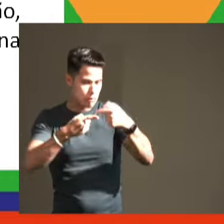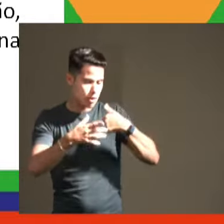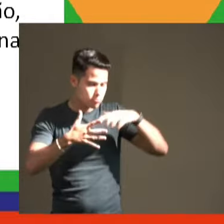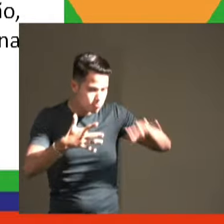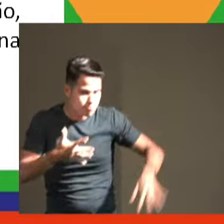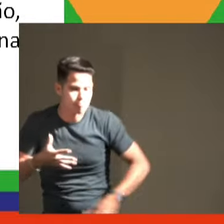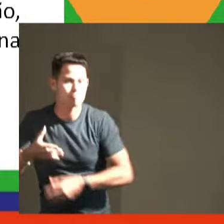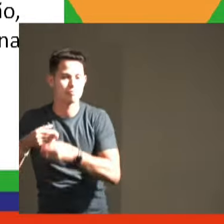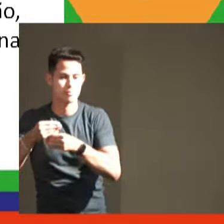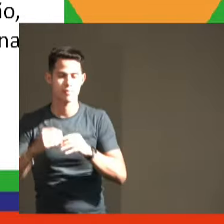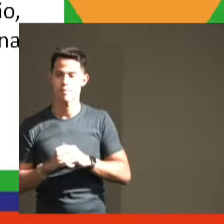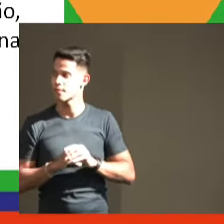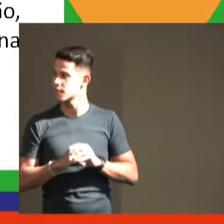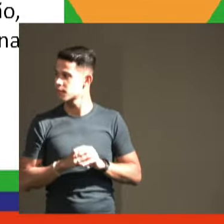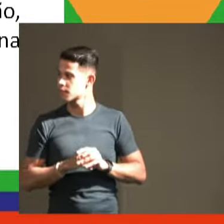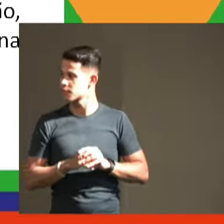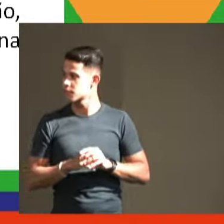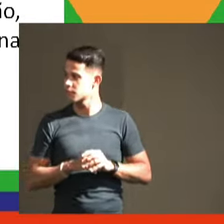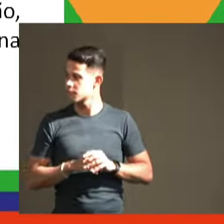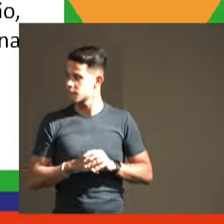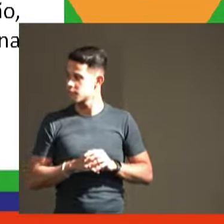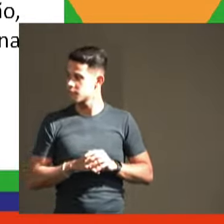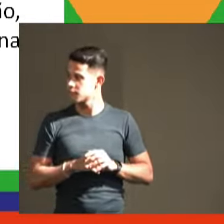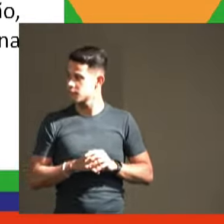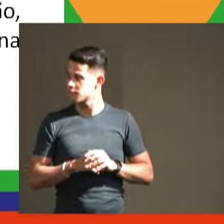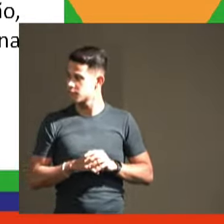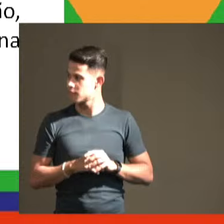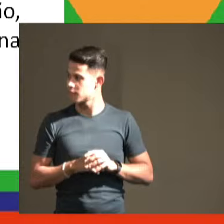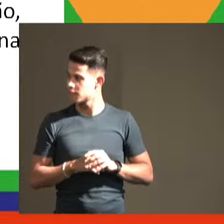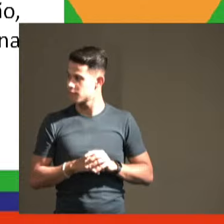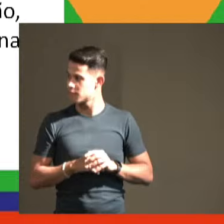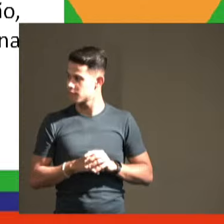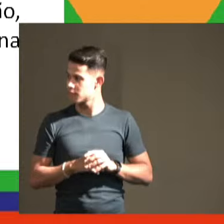Plano Viver Sem Limite, conquista. Tem um microfone para você, não?